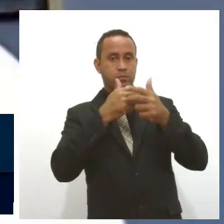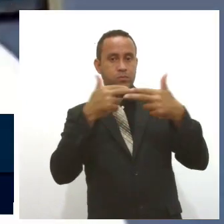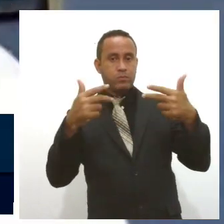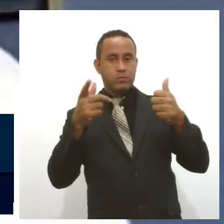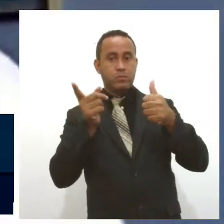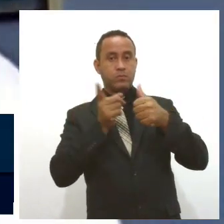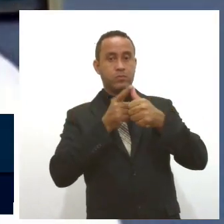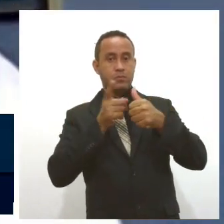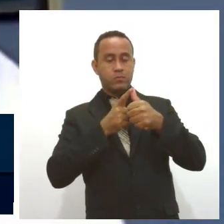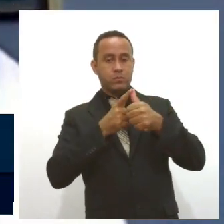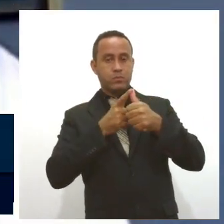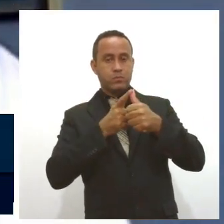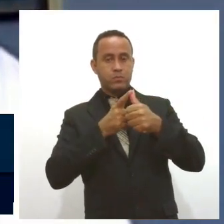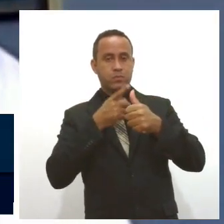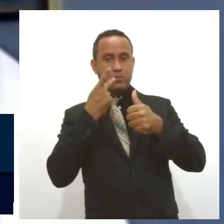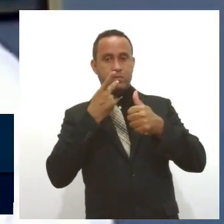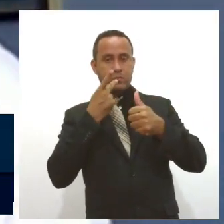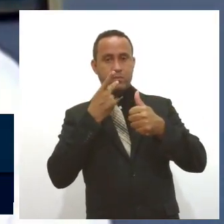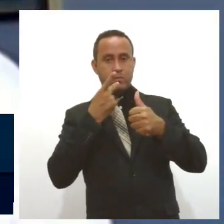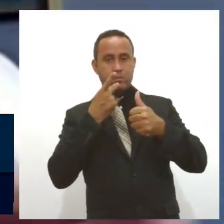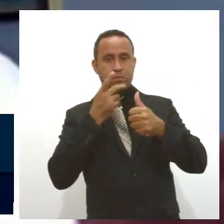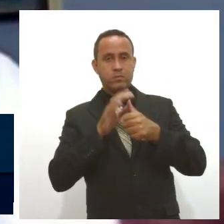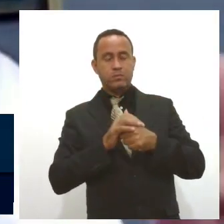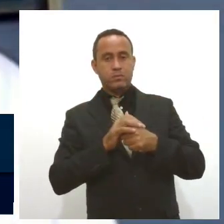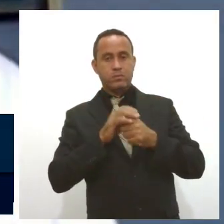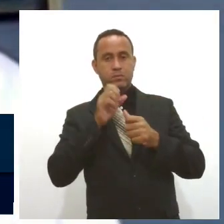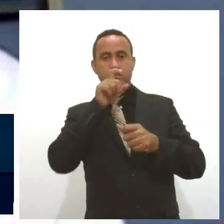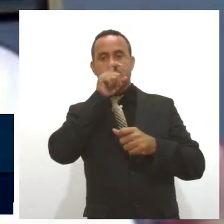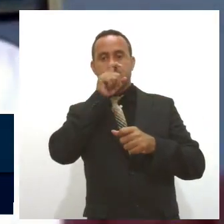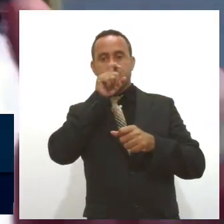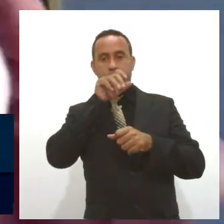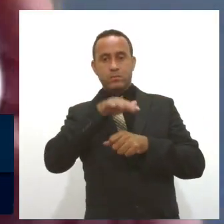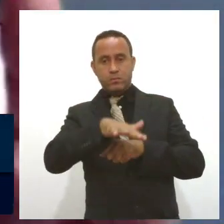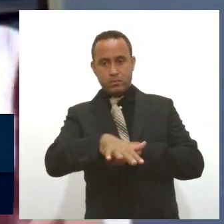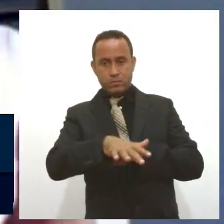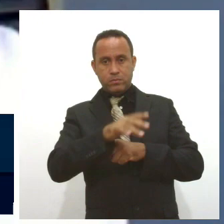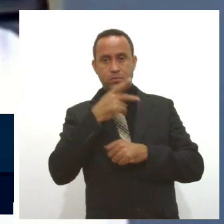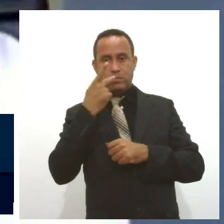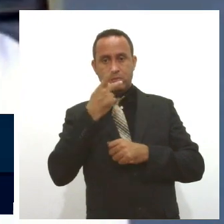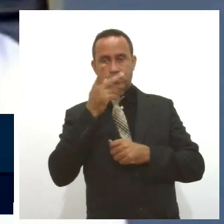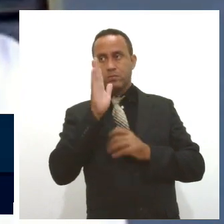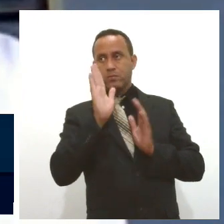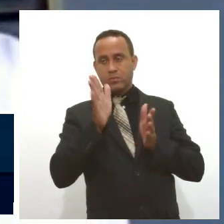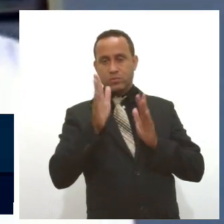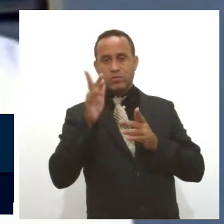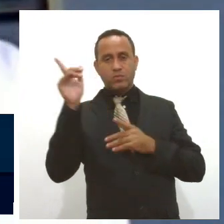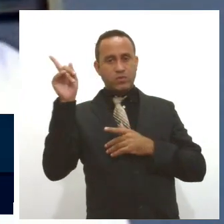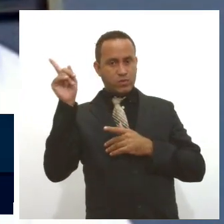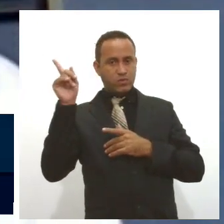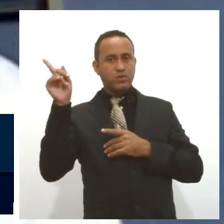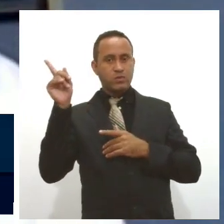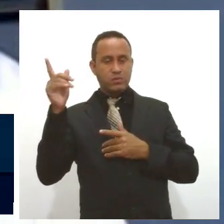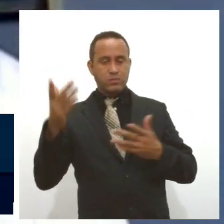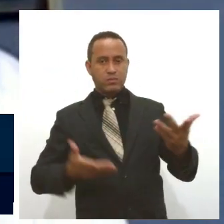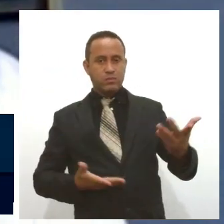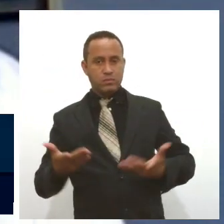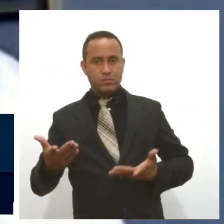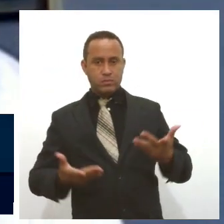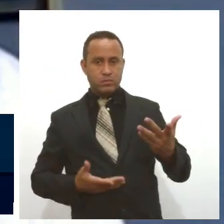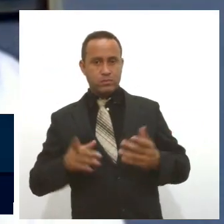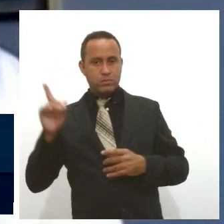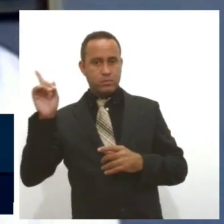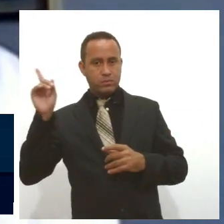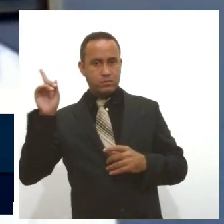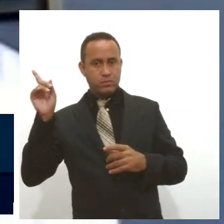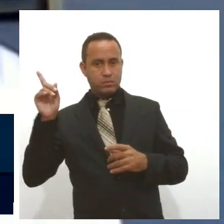Uma delas diz respeito à situação de Canindé, que eu já tinha me pronunciado sobre ela aí, a situação dos servidores